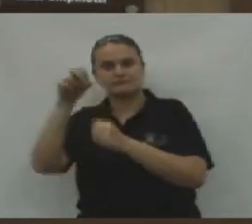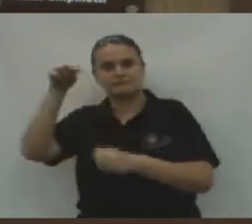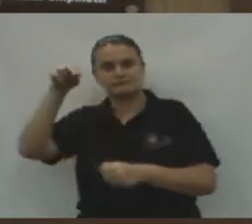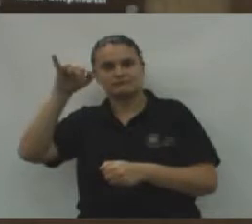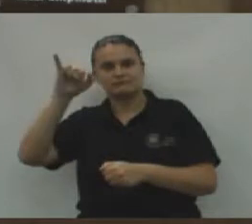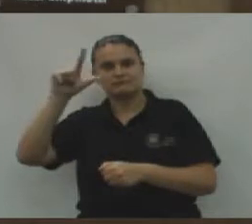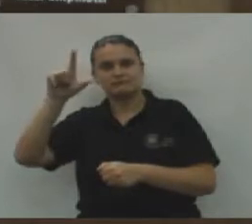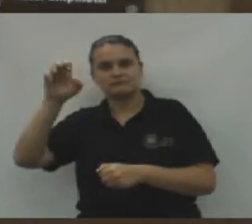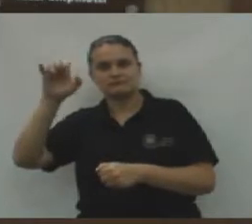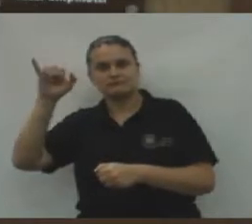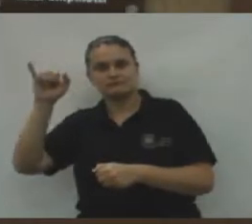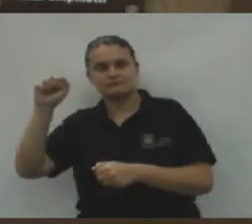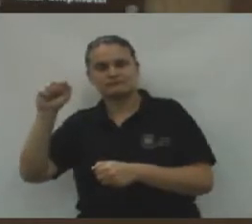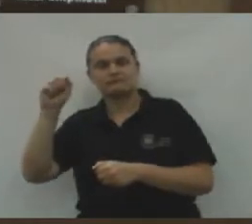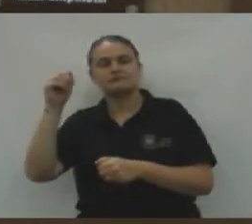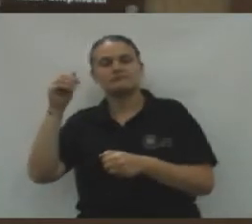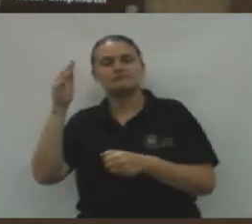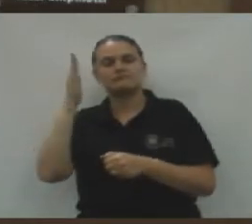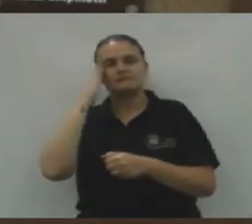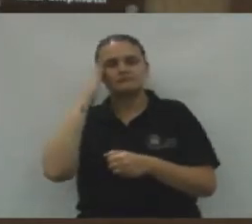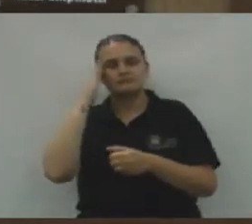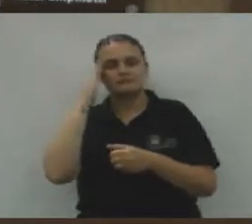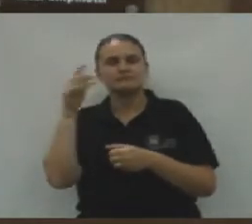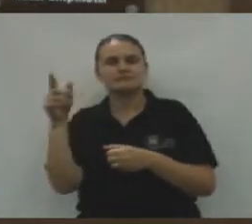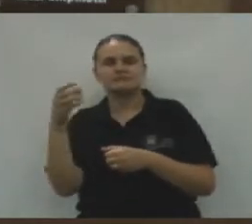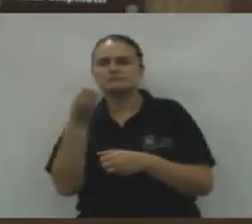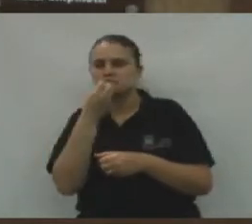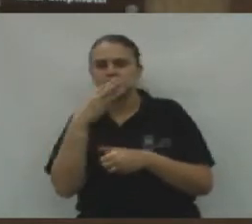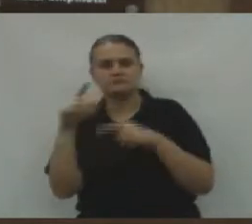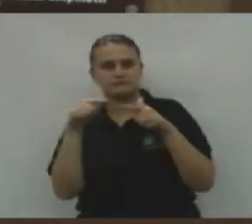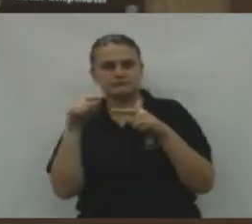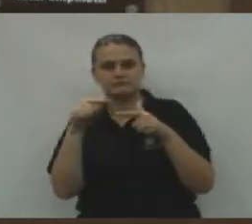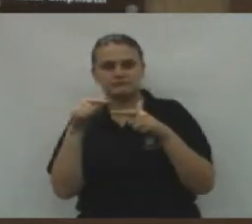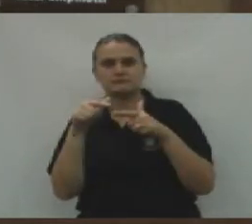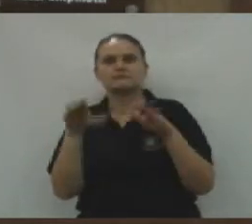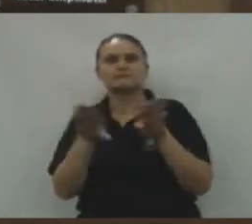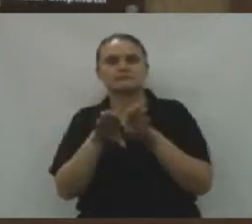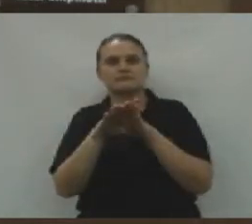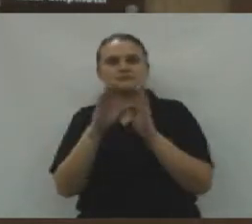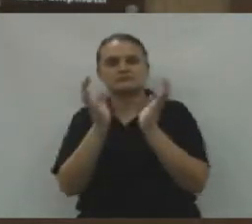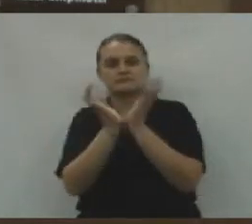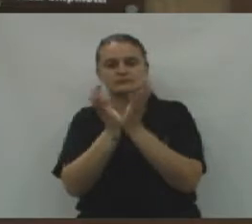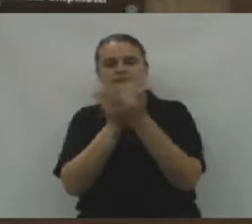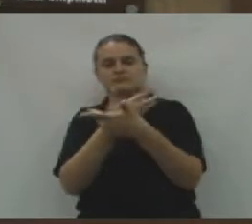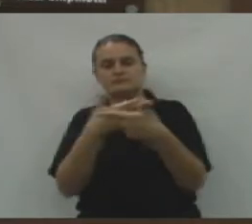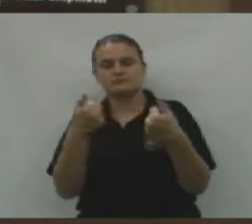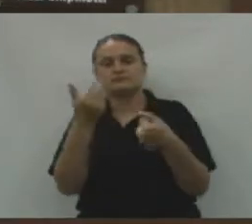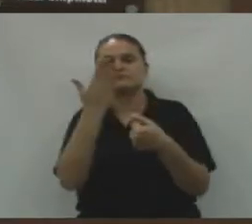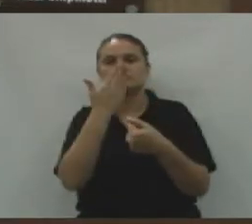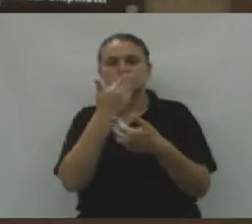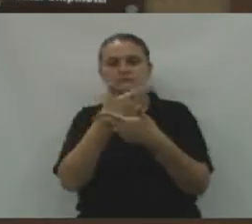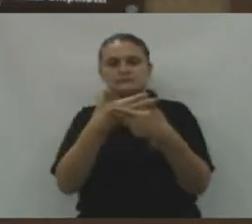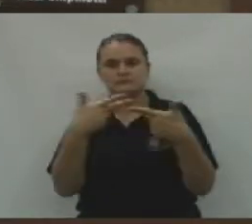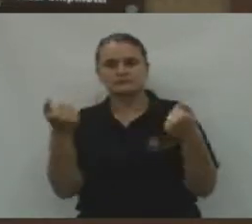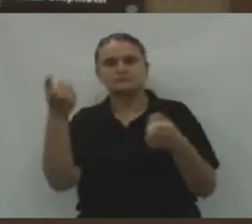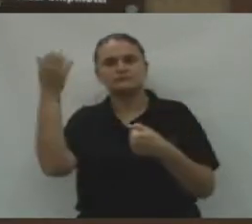hortifruti granjeiros e, da mesma forma, a piscicultura, a erva mate, o leite,